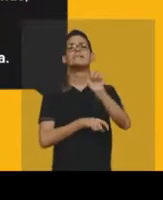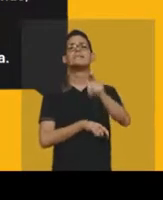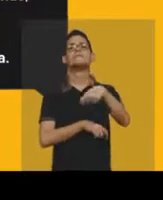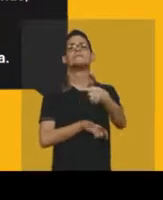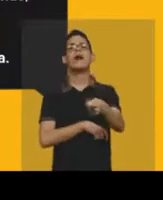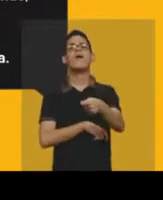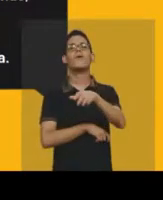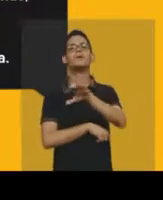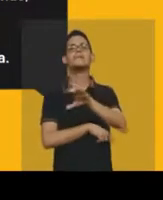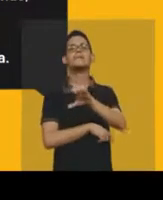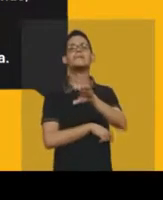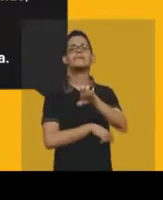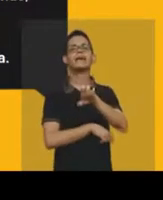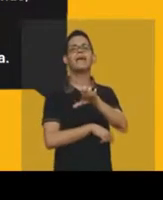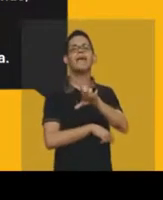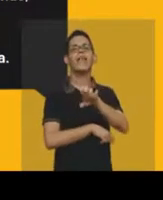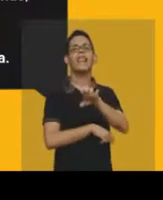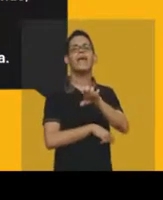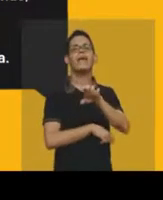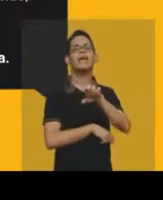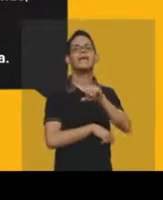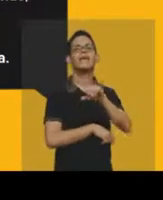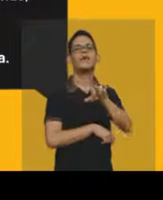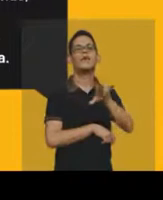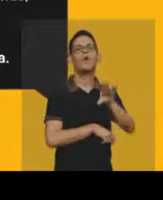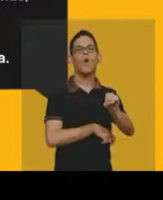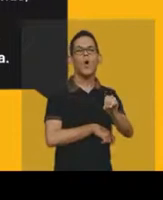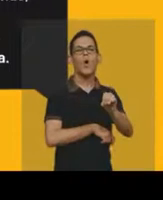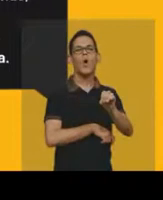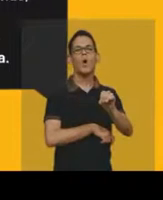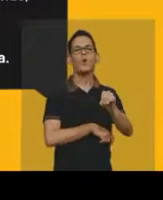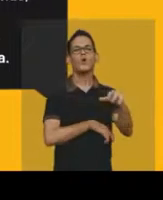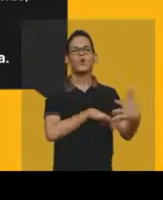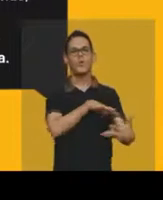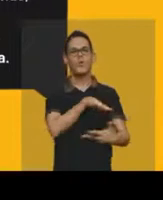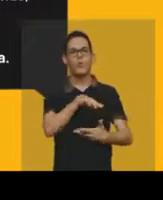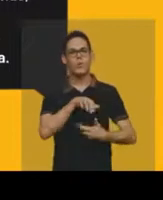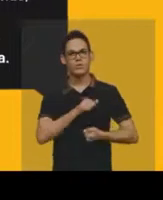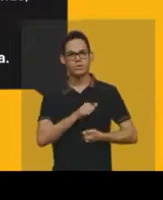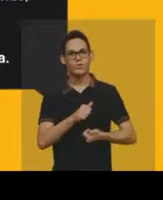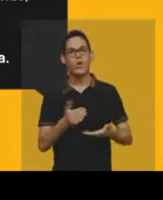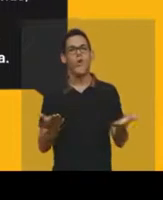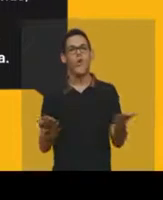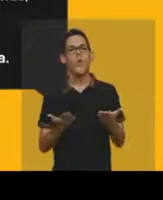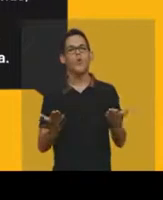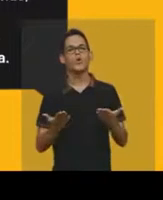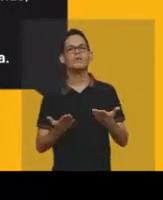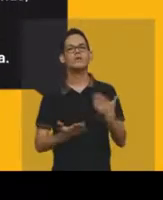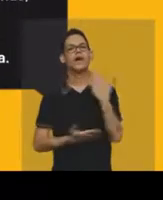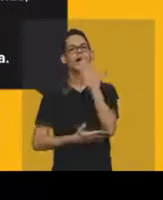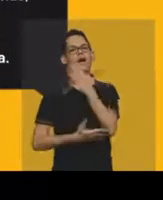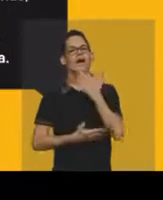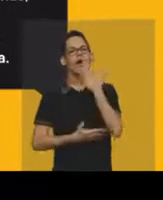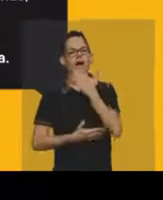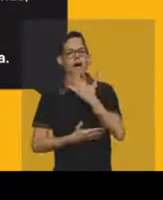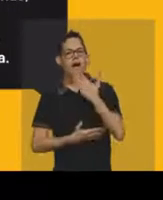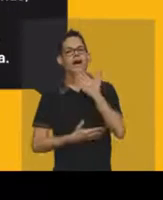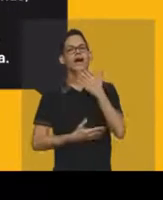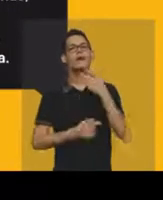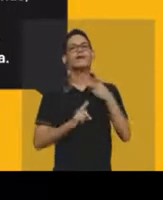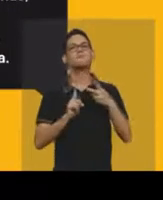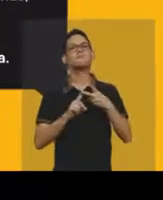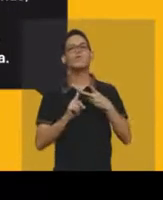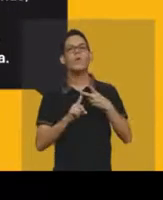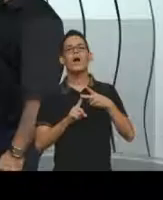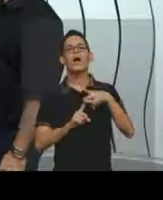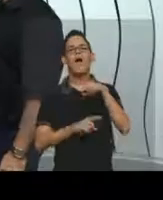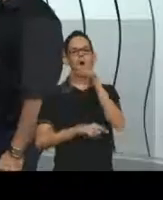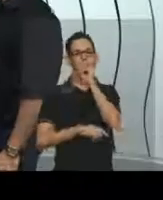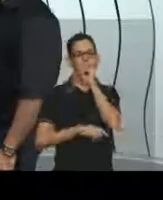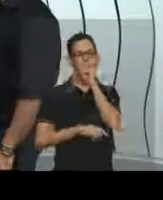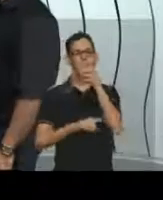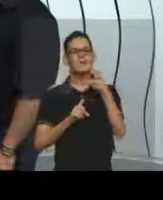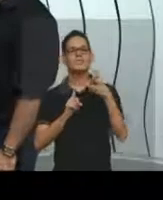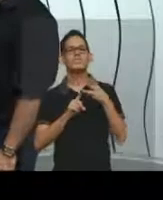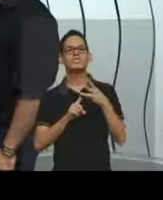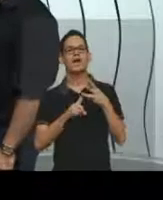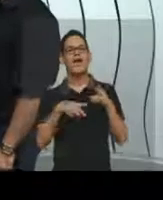mundo, tá? Os principais produtos que se destacam hoje em dia: cana-de-açúcar, laranja, café e soja.